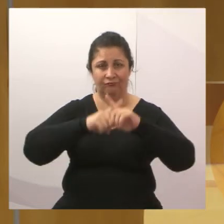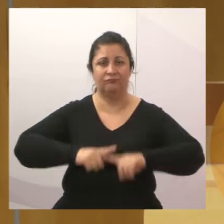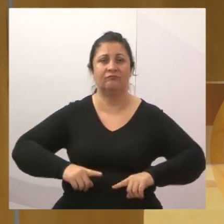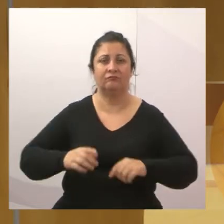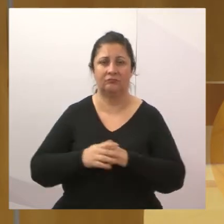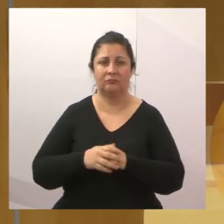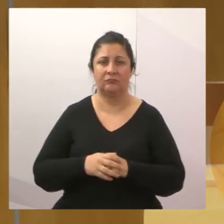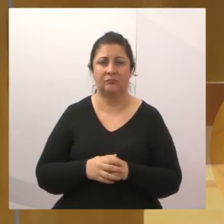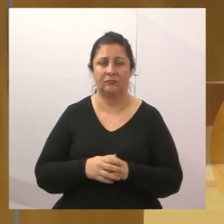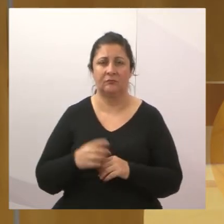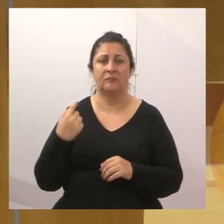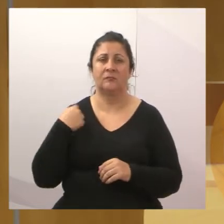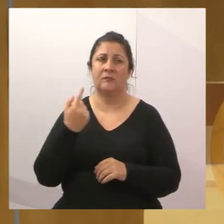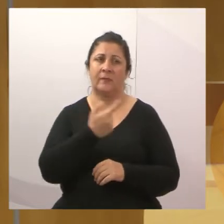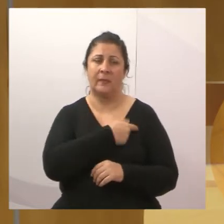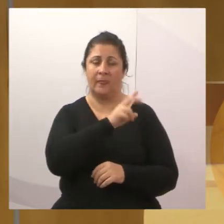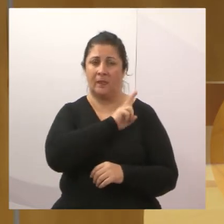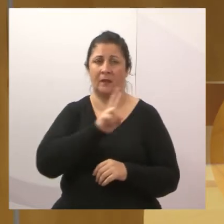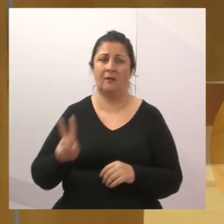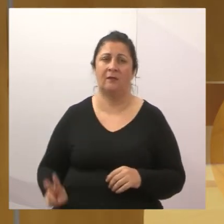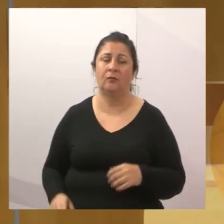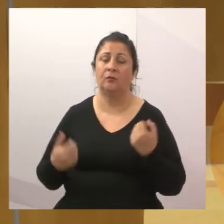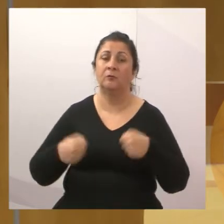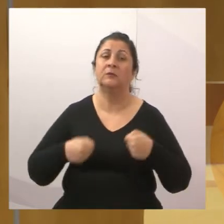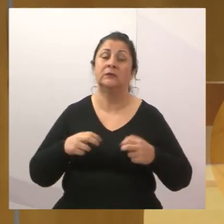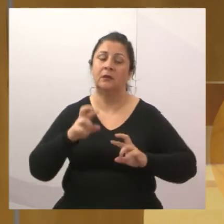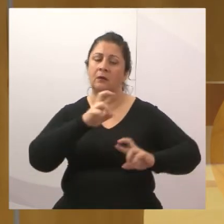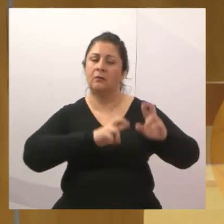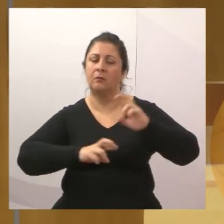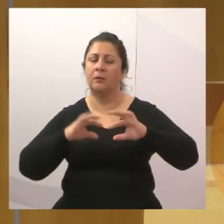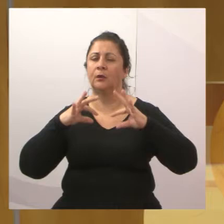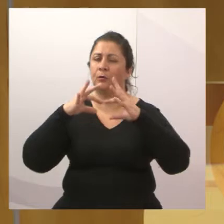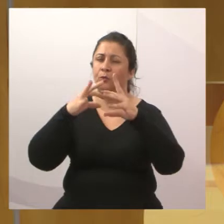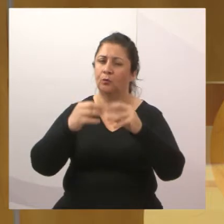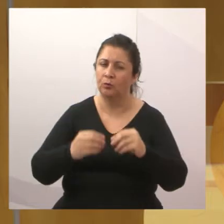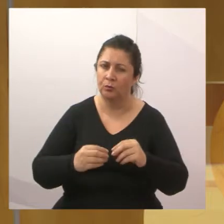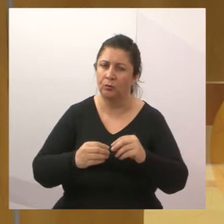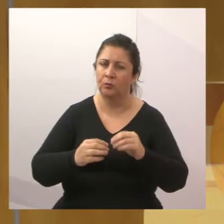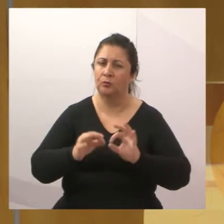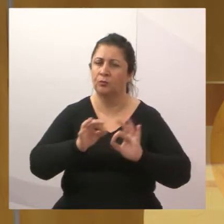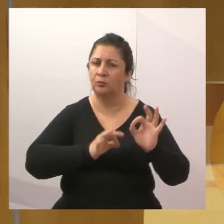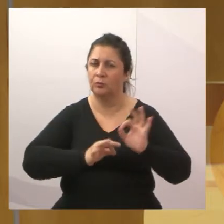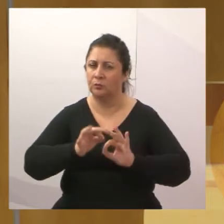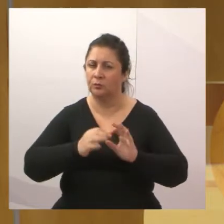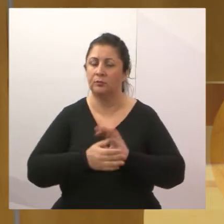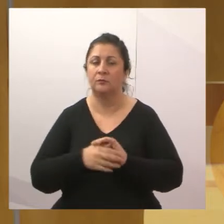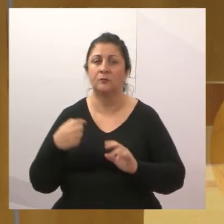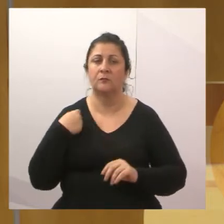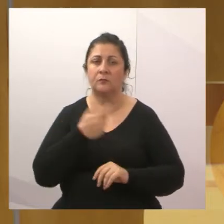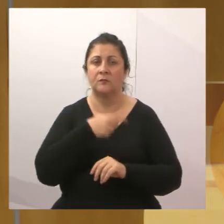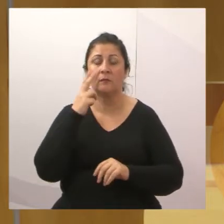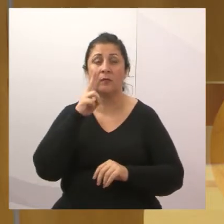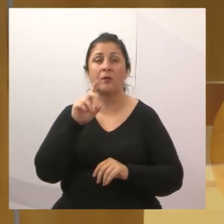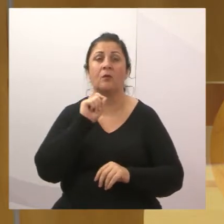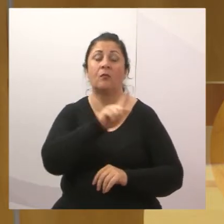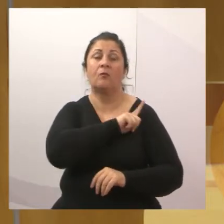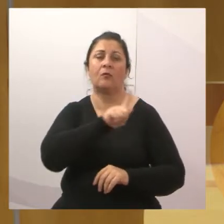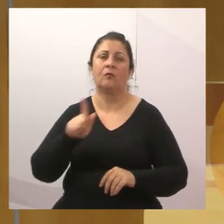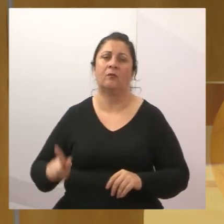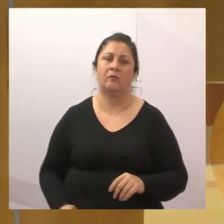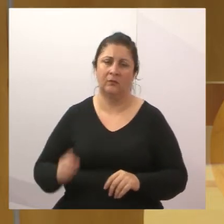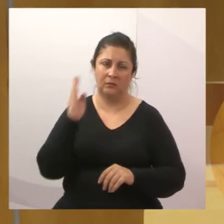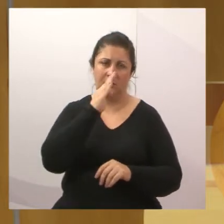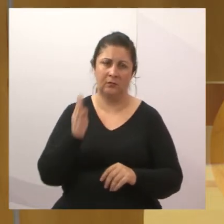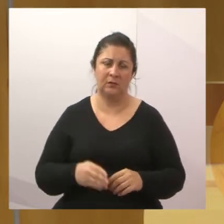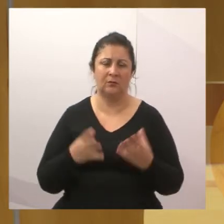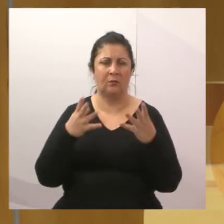gente, enquanto vereador, nós temos que acompanhar todos os projetos. A gente está vendo que o governo federal,